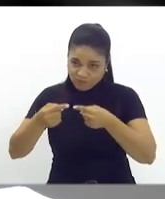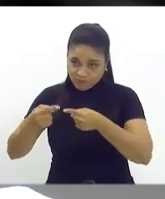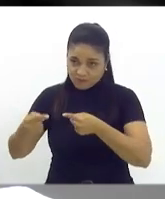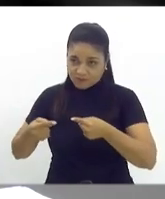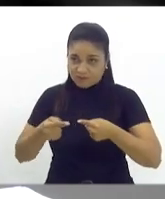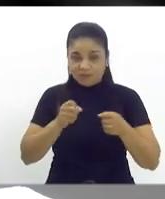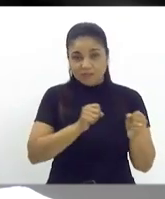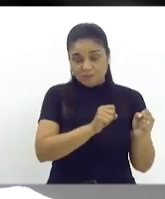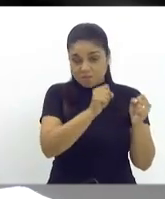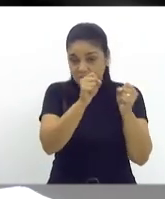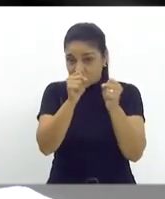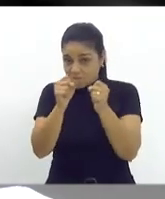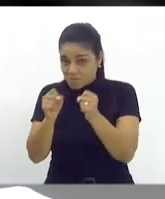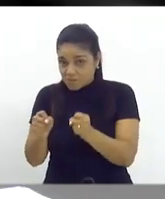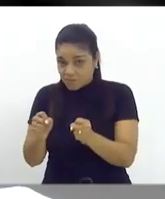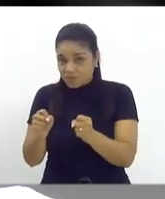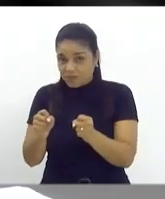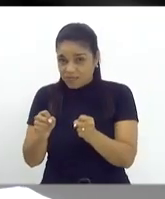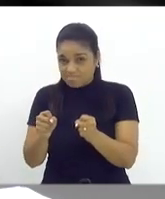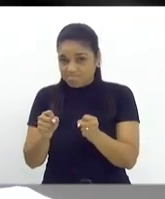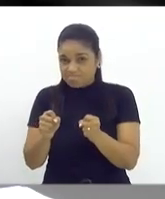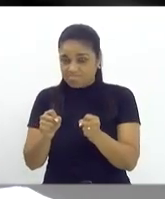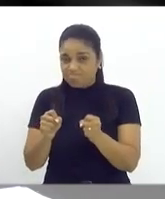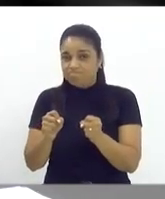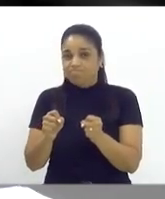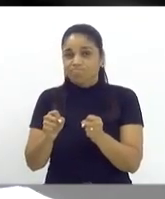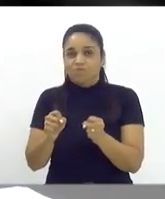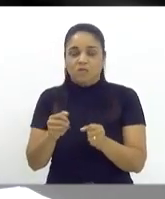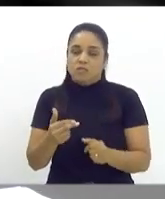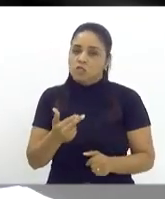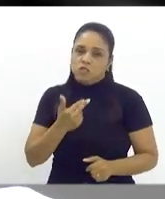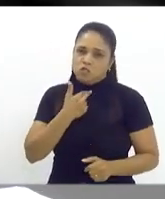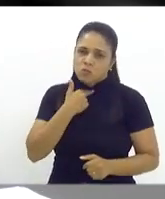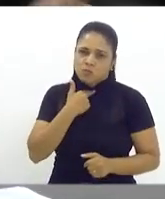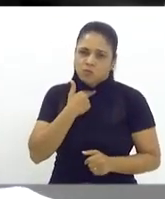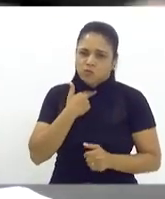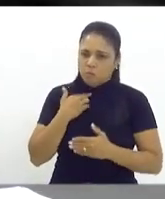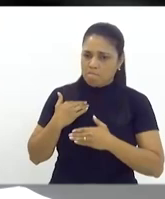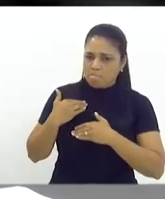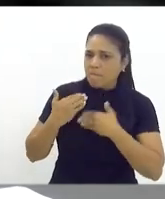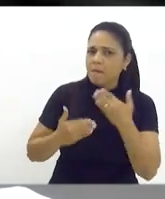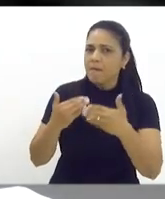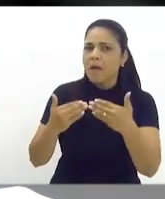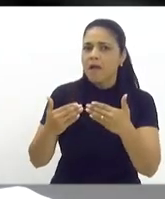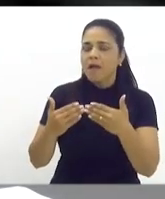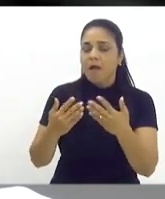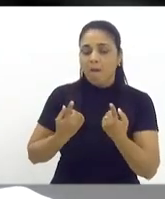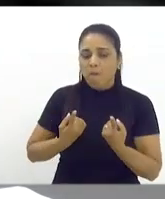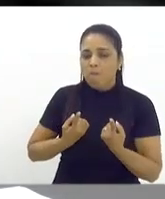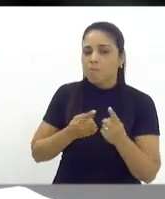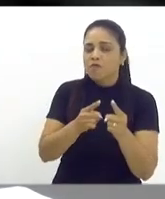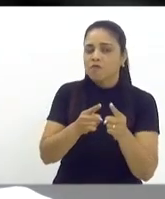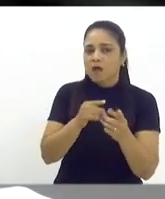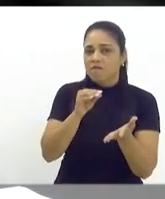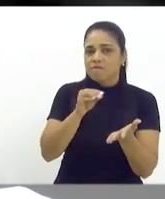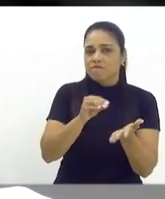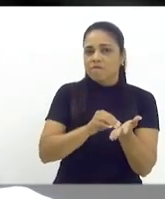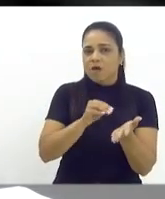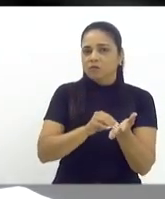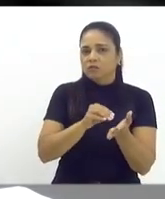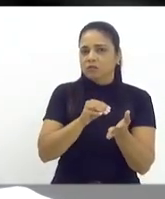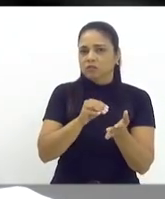poder discricionário ele não pode avançar de forma a provocar injustiças